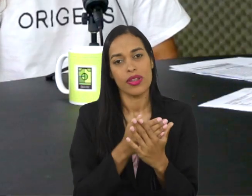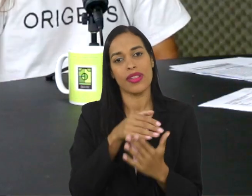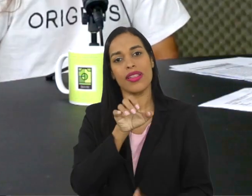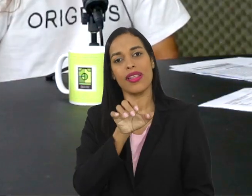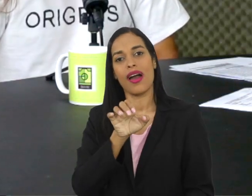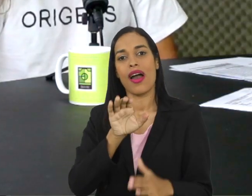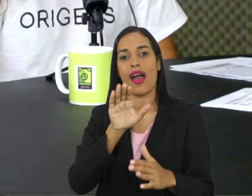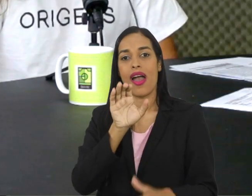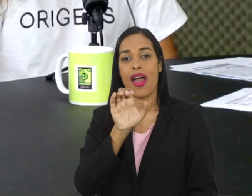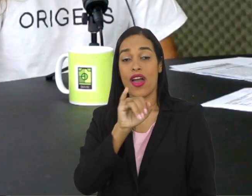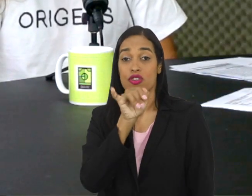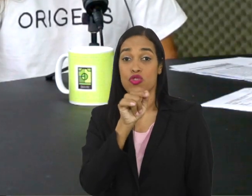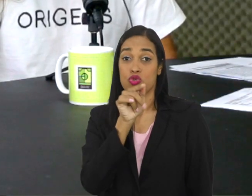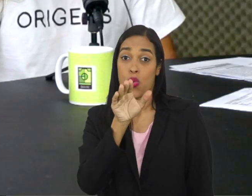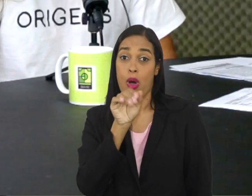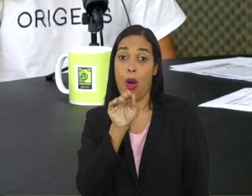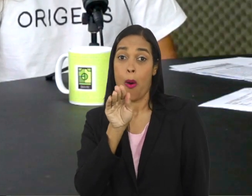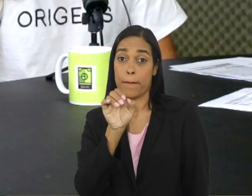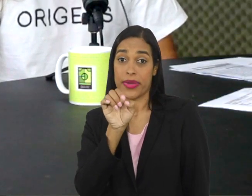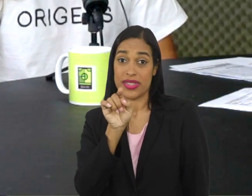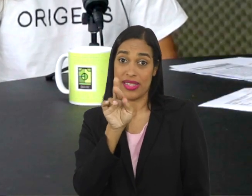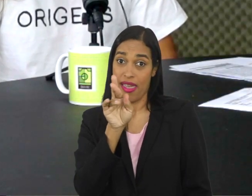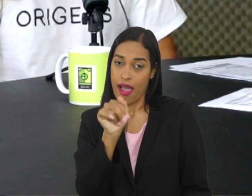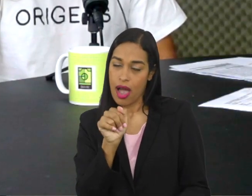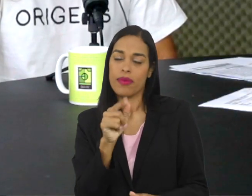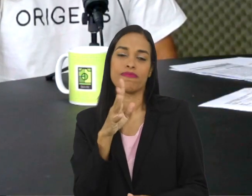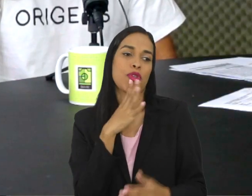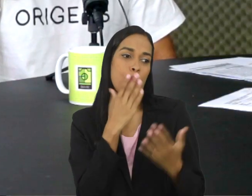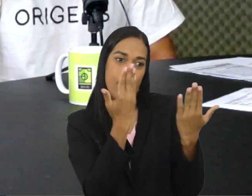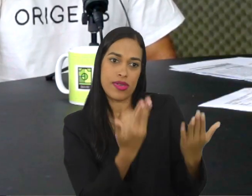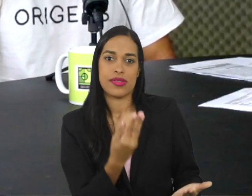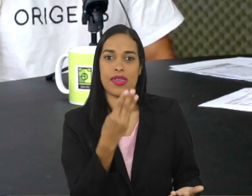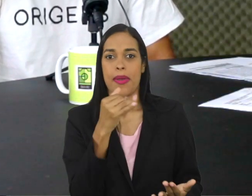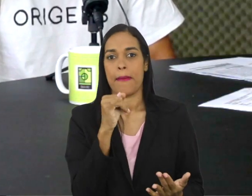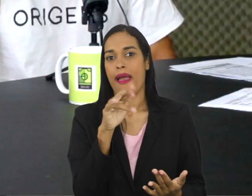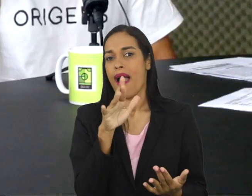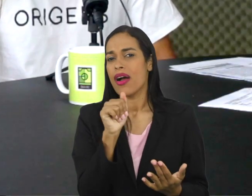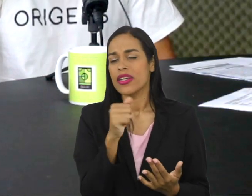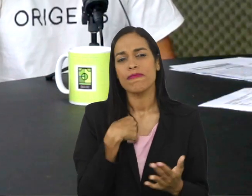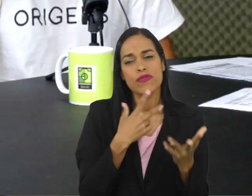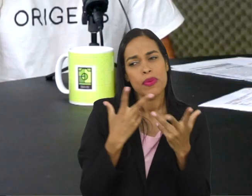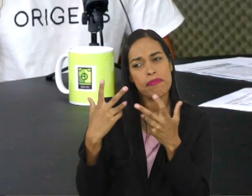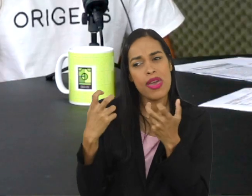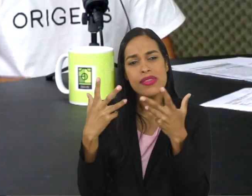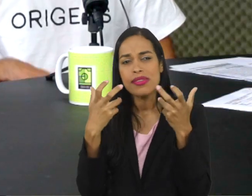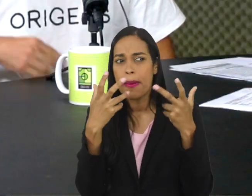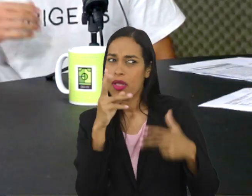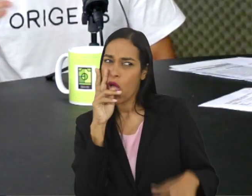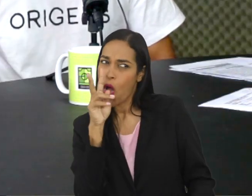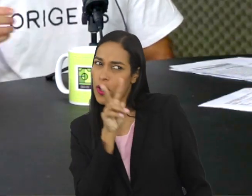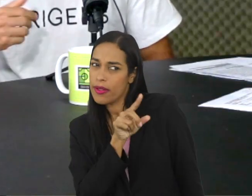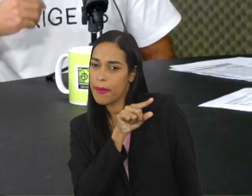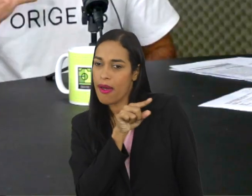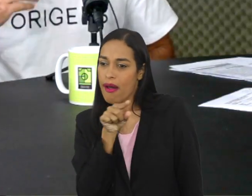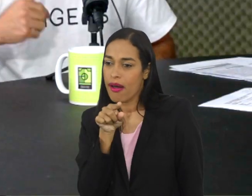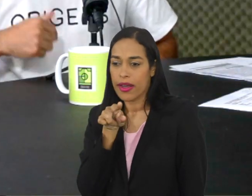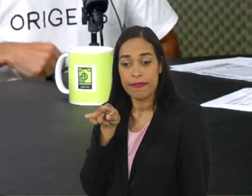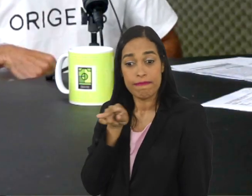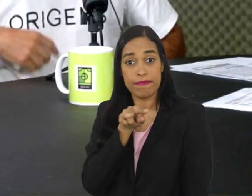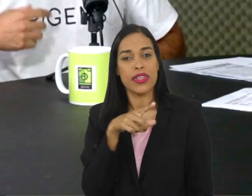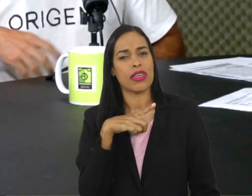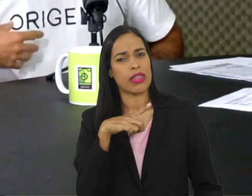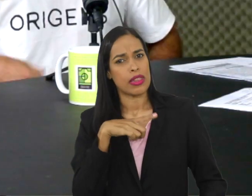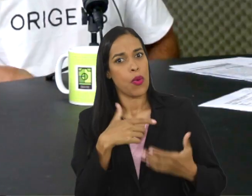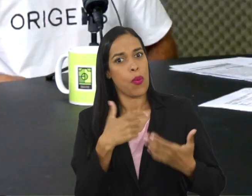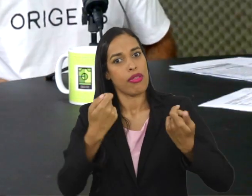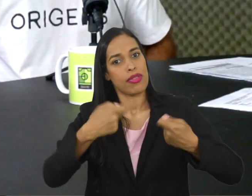EREM João Bezerra, que atualmente é uma ETE, né, onde conheci Maiara, e ali a coisa foi percebendo. Eu olhei para Maiara, olhei para os meninos, vi